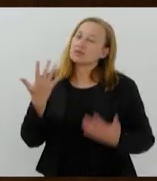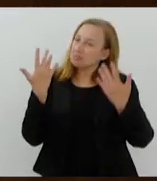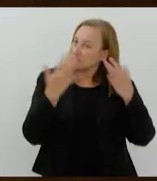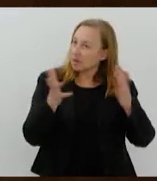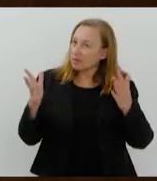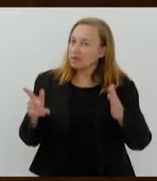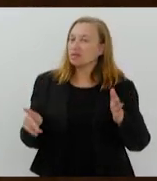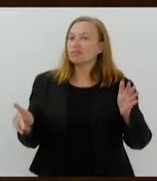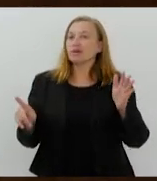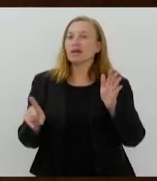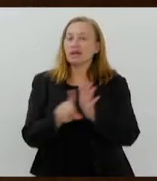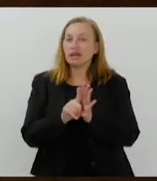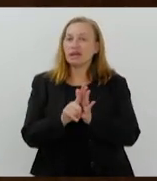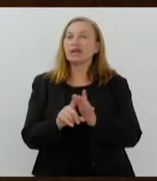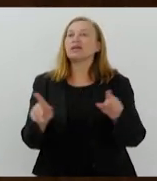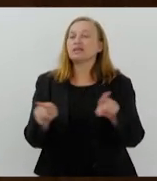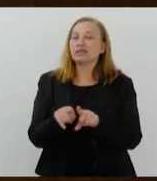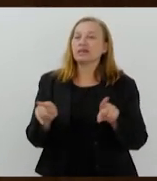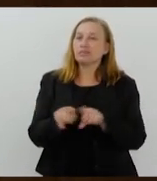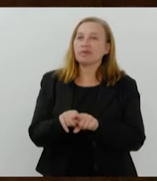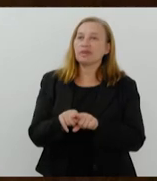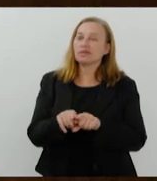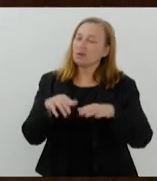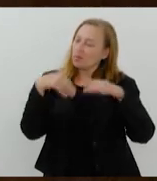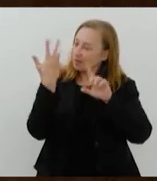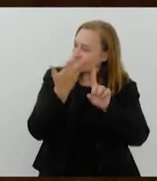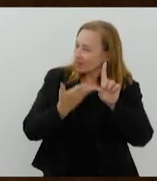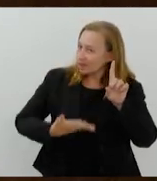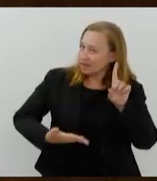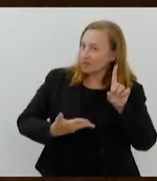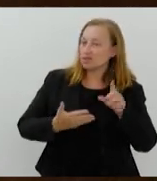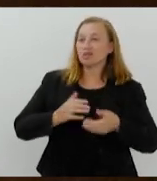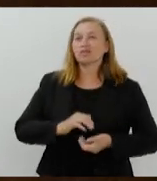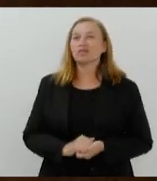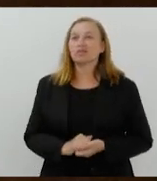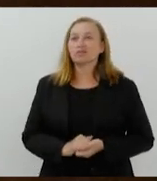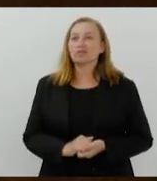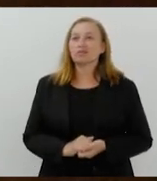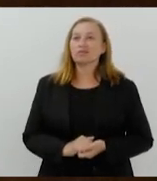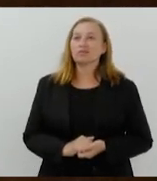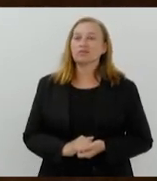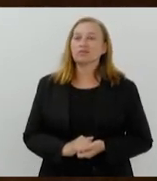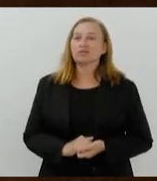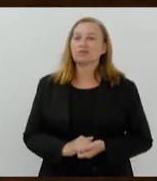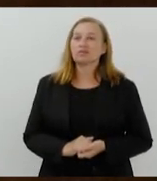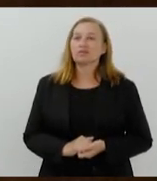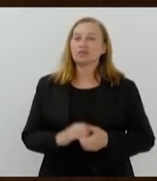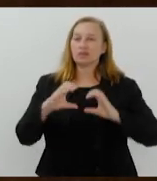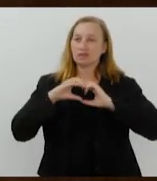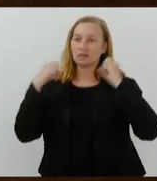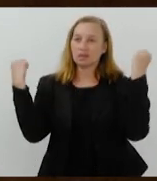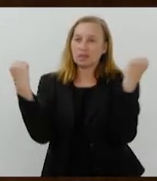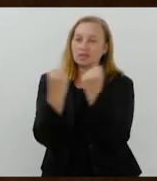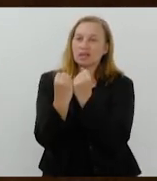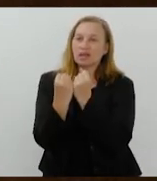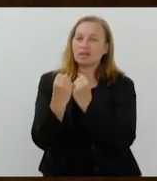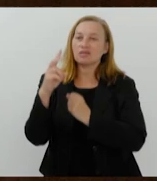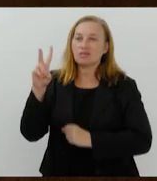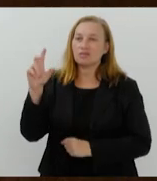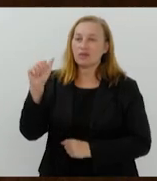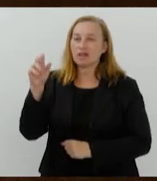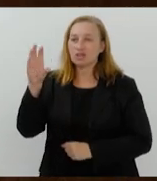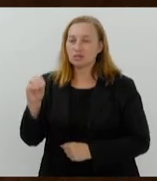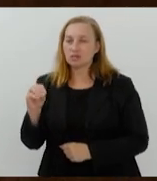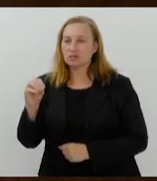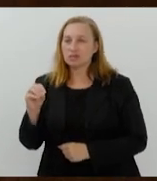e, ao mesmo tempo, também prestar essa homenagem ao Estádio Vasco da Gama, lá em São Januário.